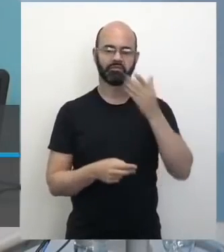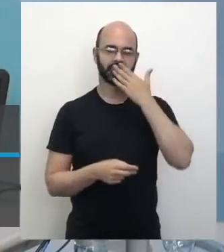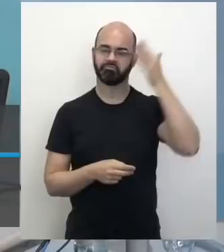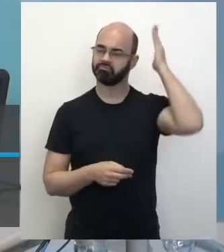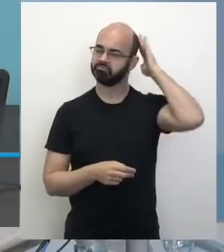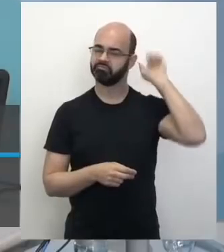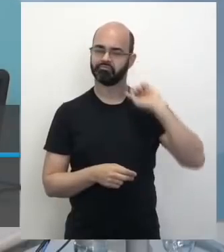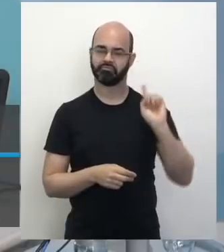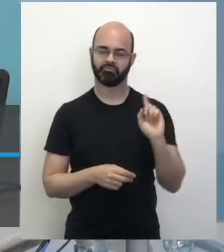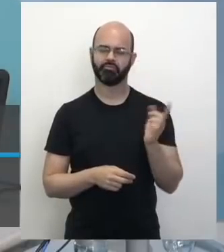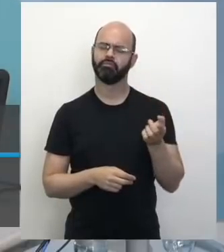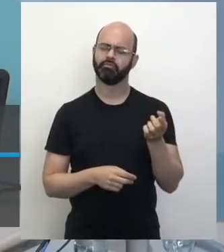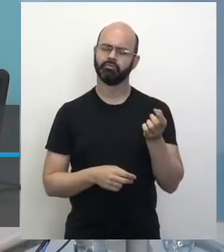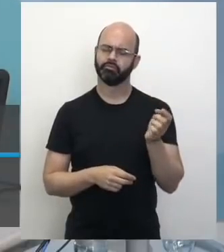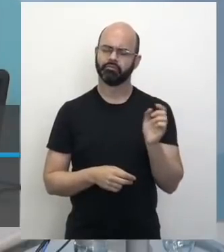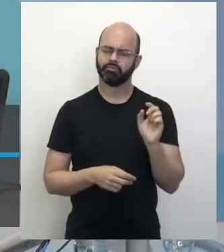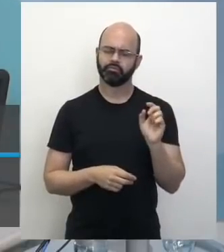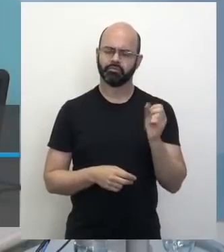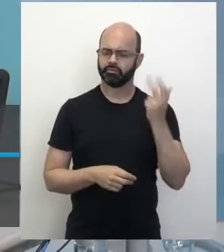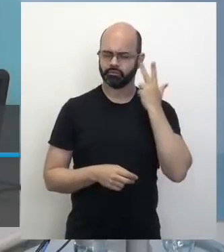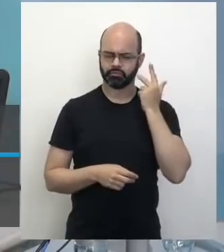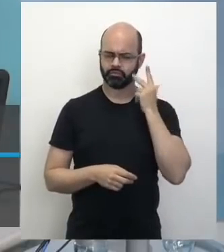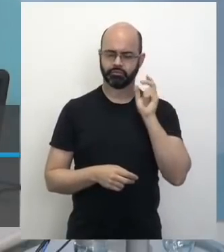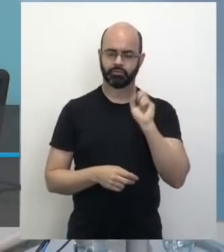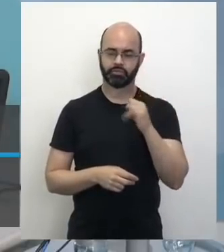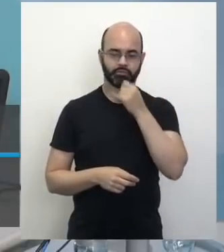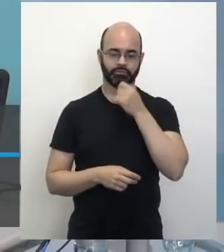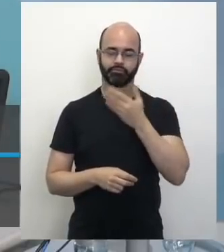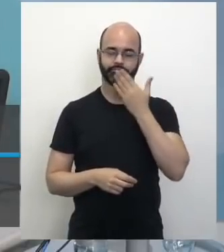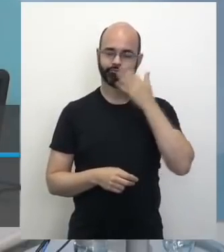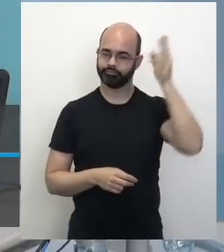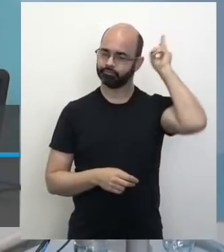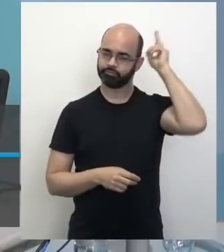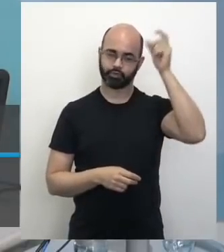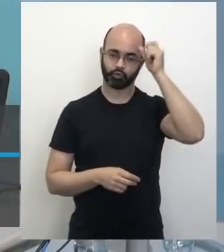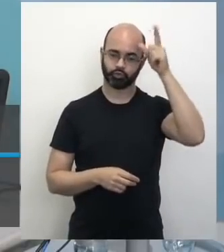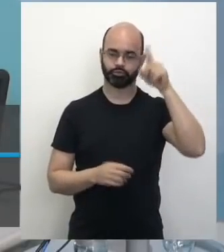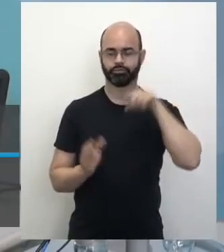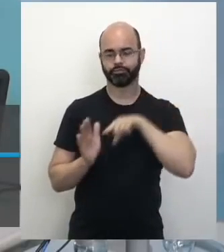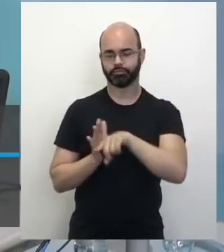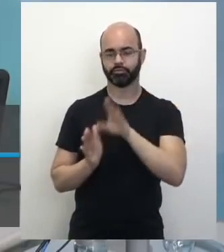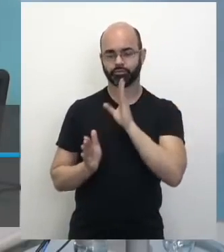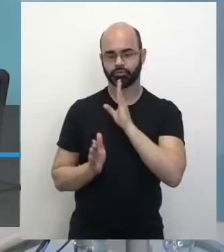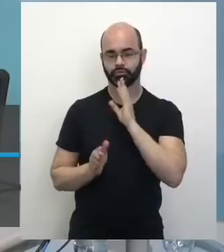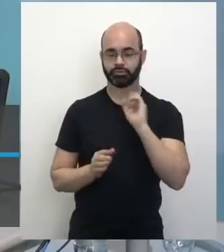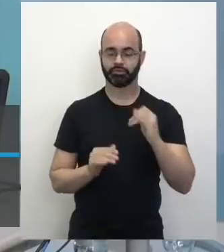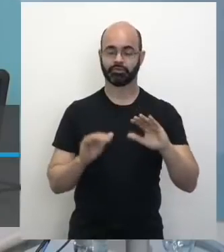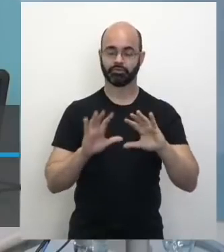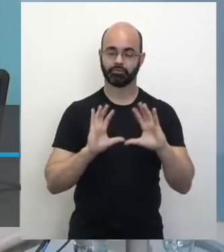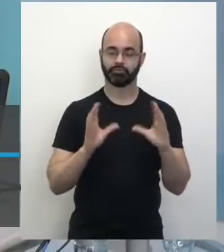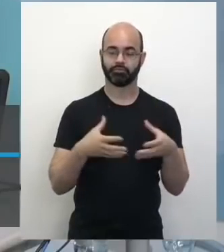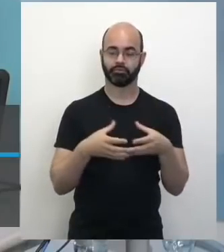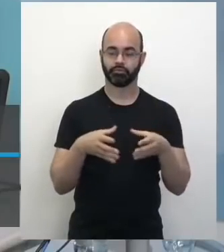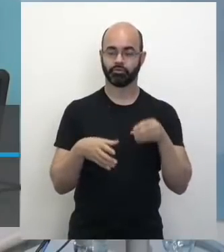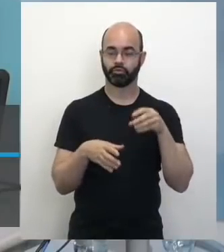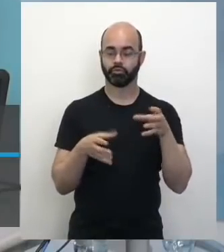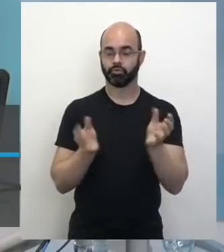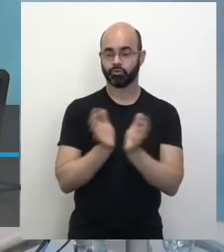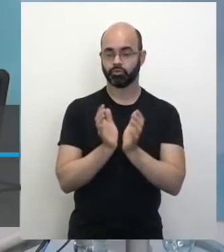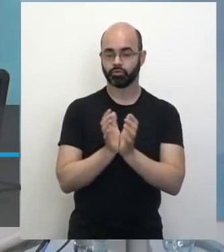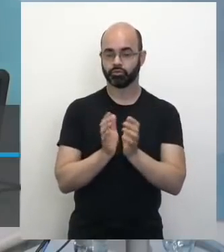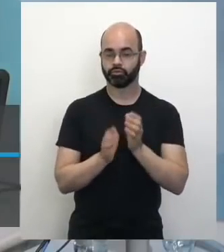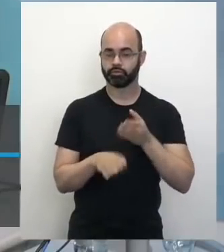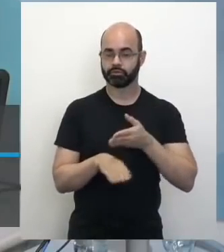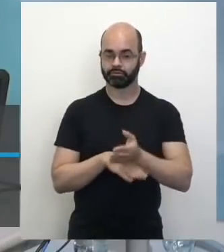contrário, se você emergir na cultura indígena, passar alguns dias numa aldeia, né, emergir ali no